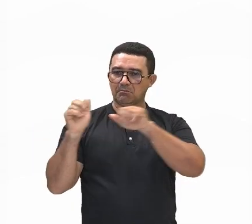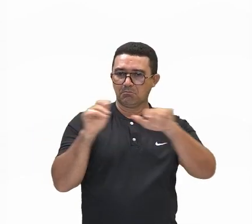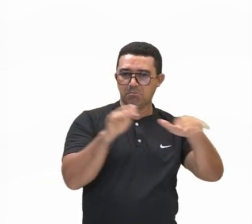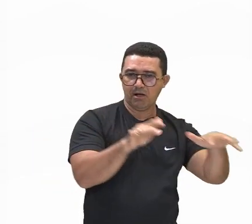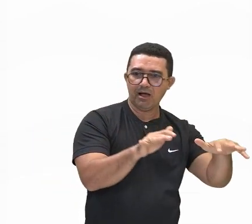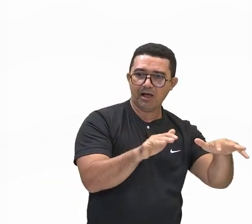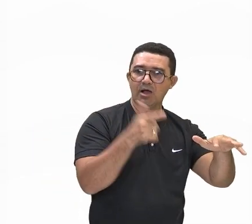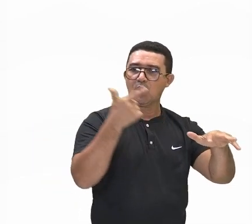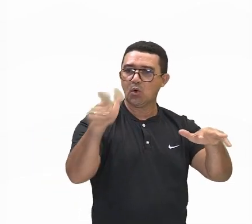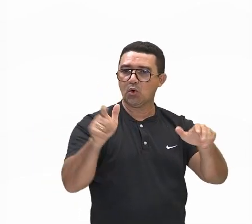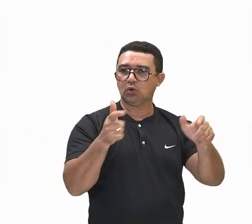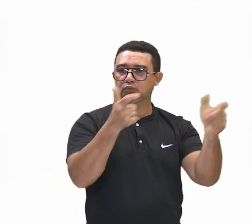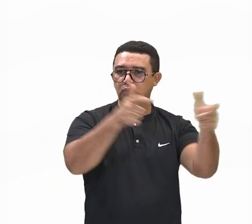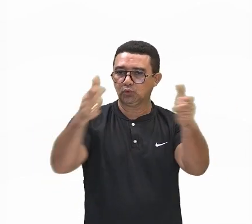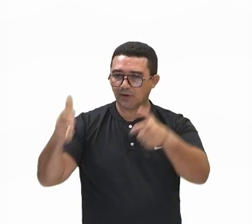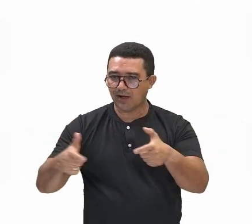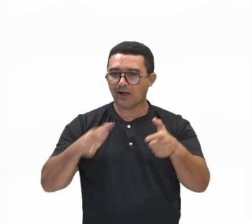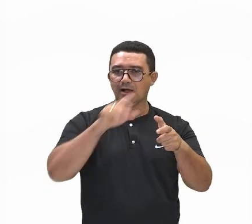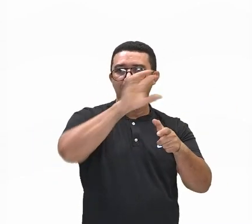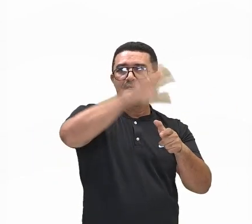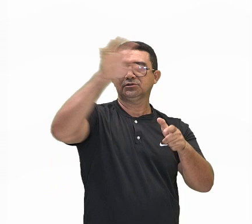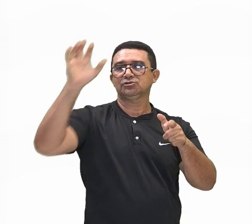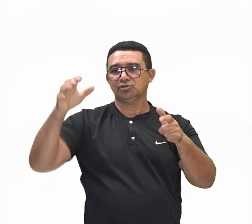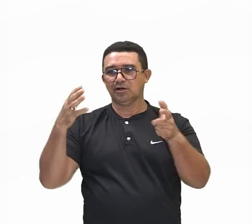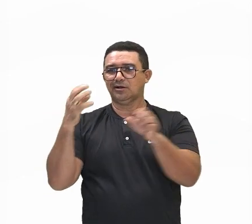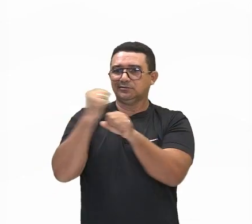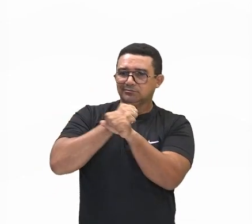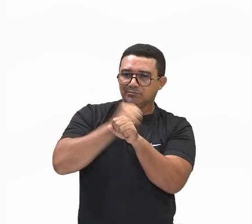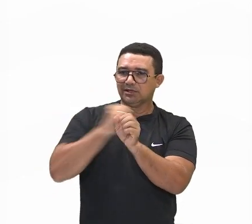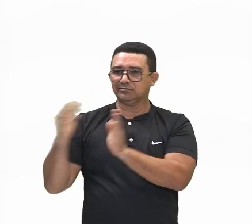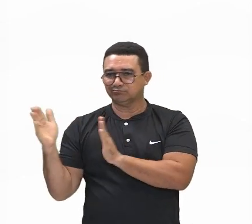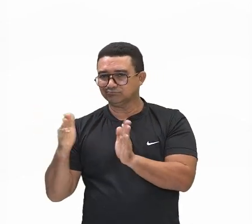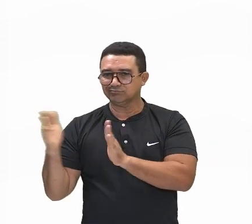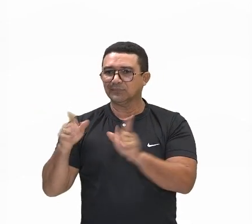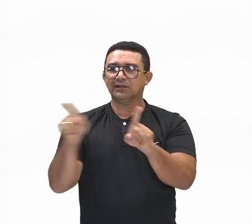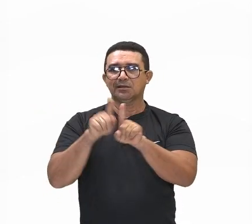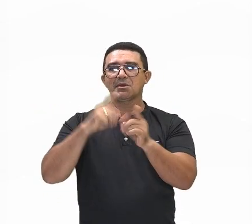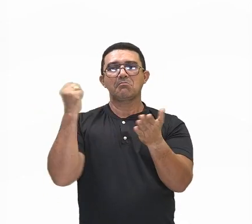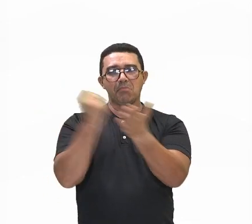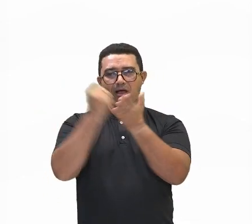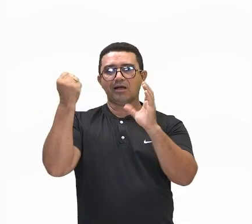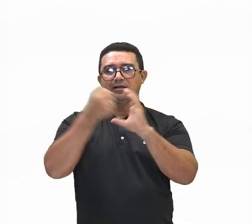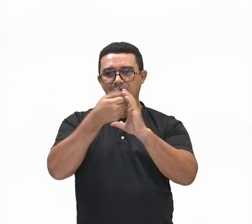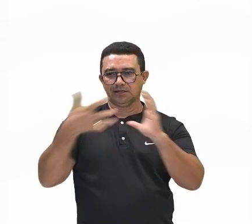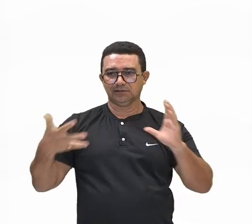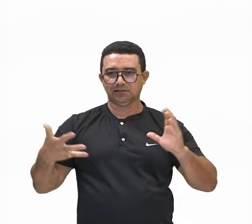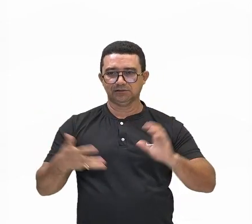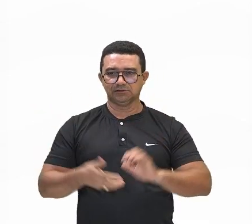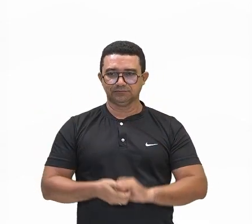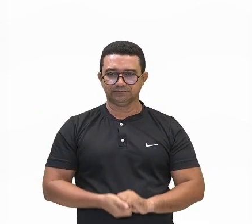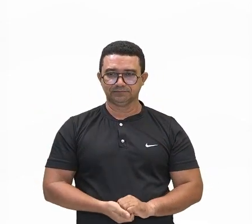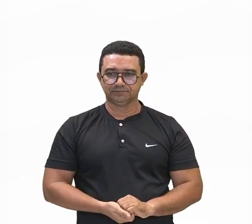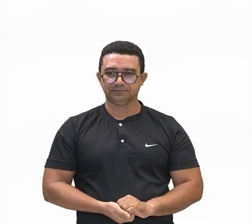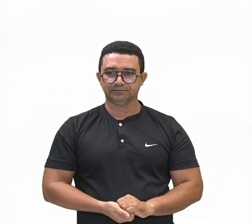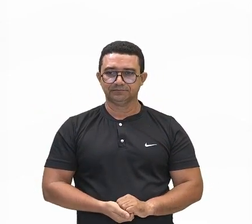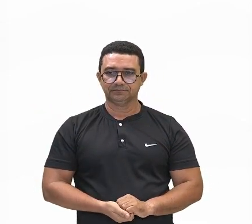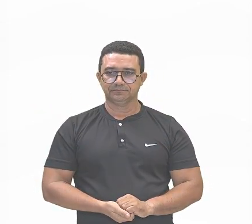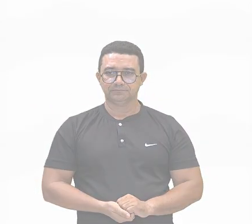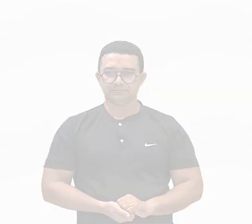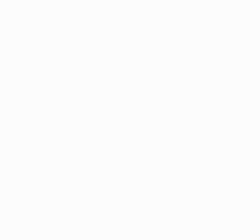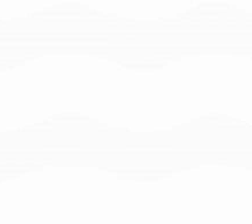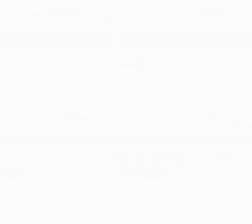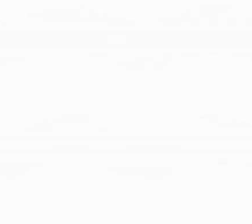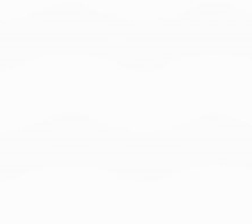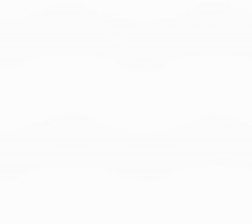outra região ao longo de um determinado período também acaba marcando essas características das etnias da Oceania,